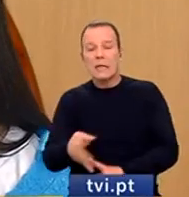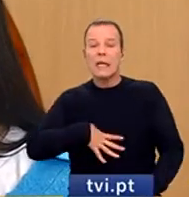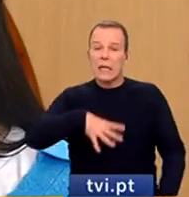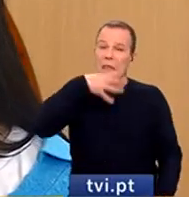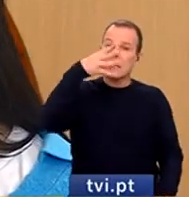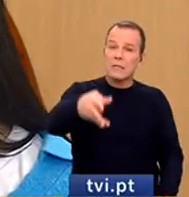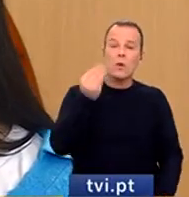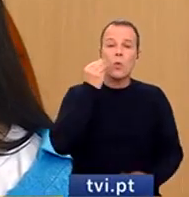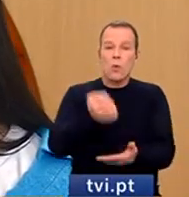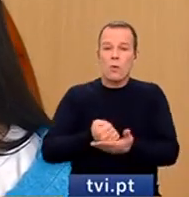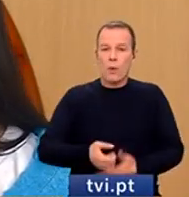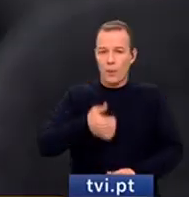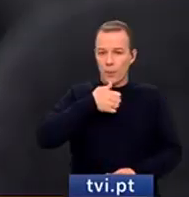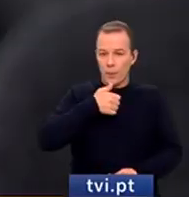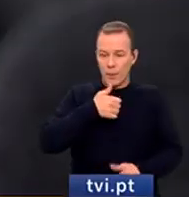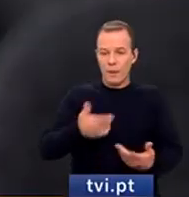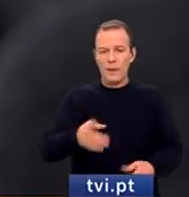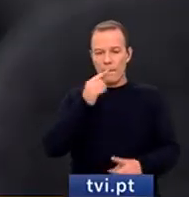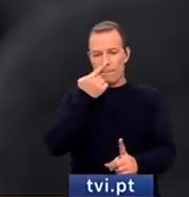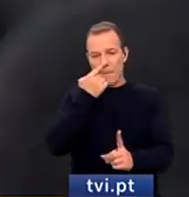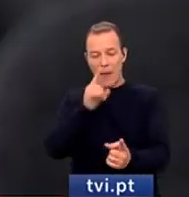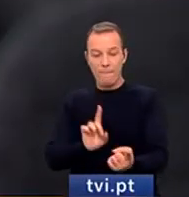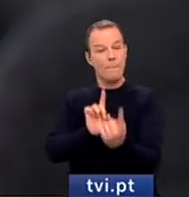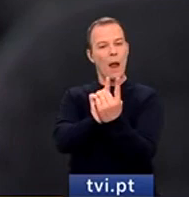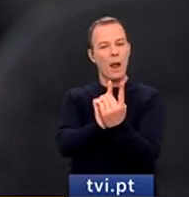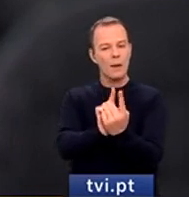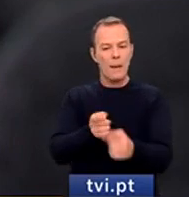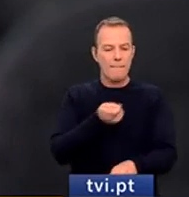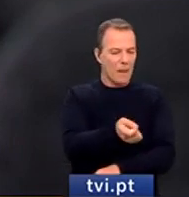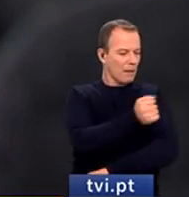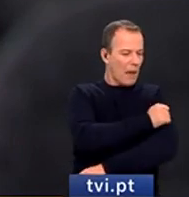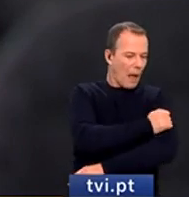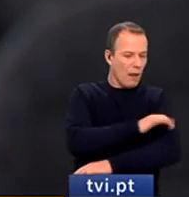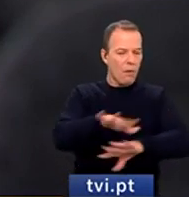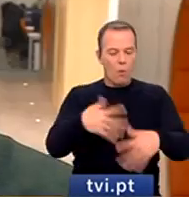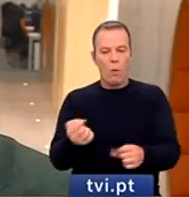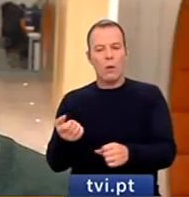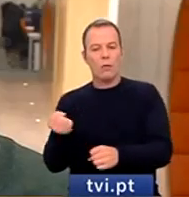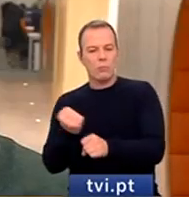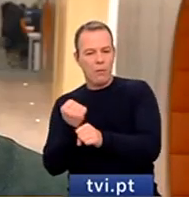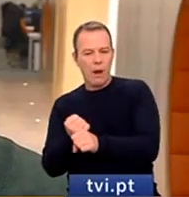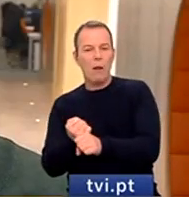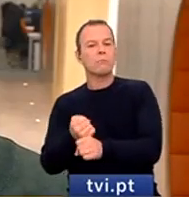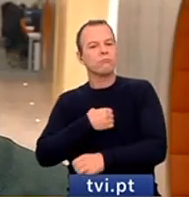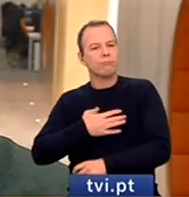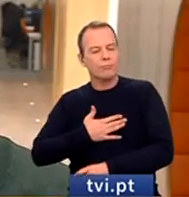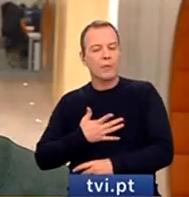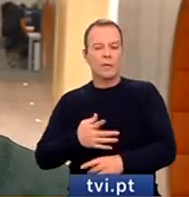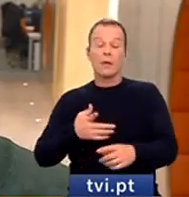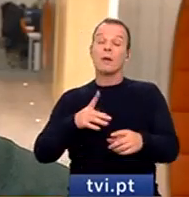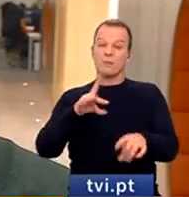como é que quer esse apoio, se quer presencialmente, à volta da sua residência ou do local de trabalho. Depois de uma pandemia complicada para toda a